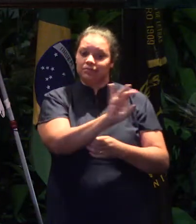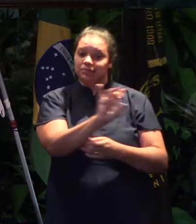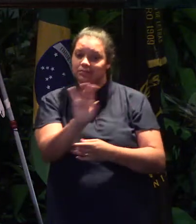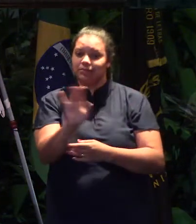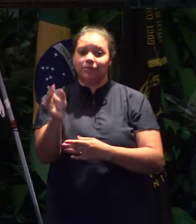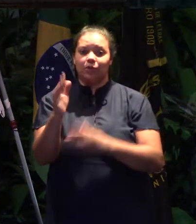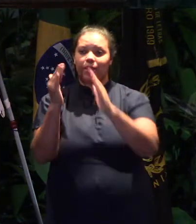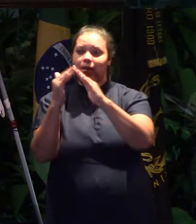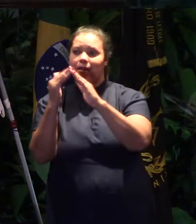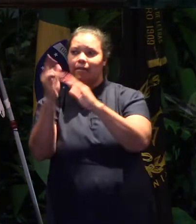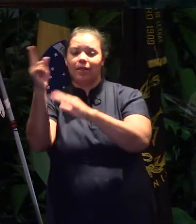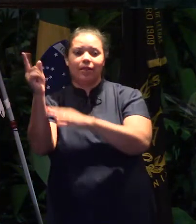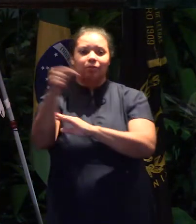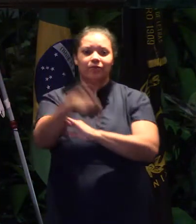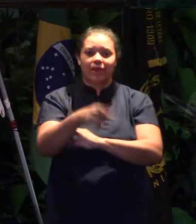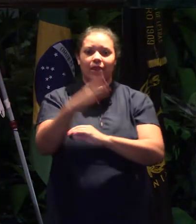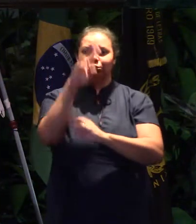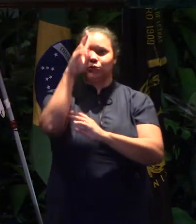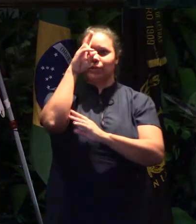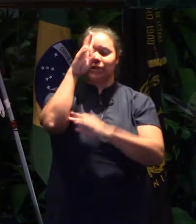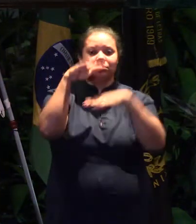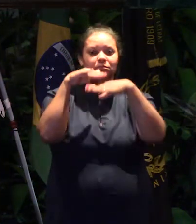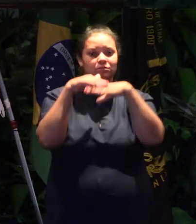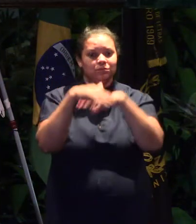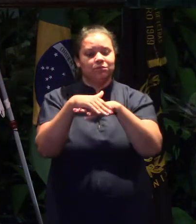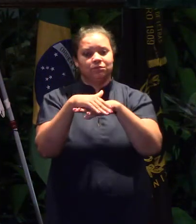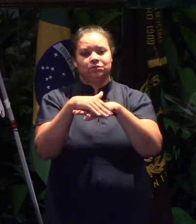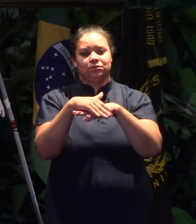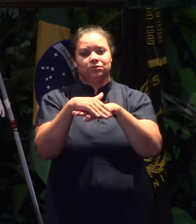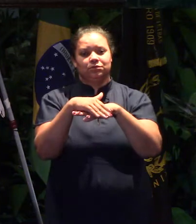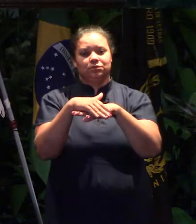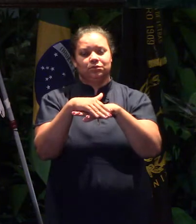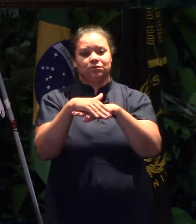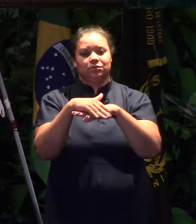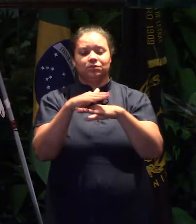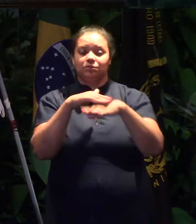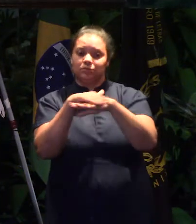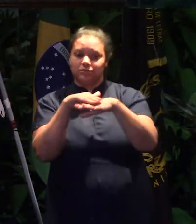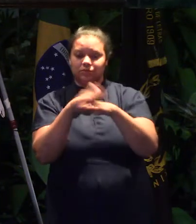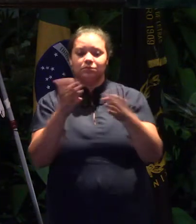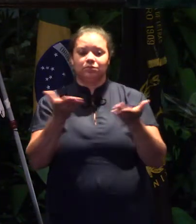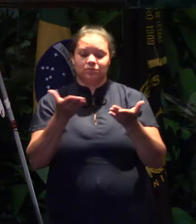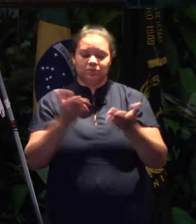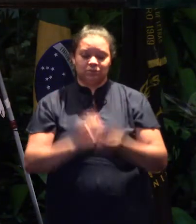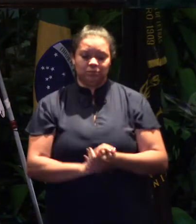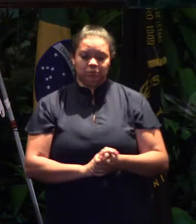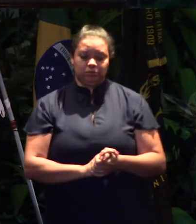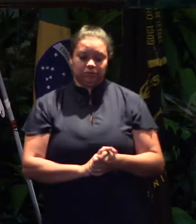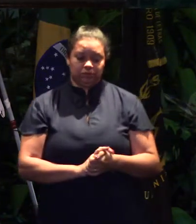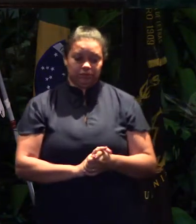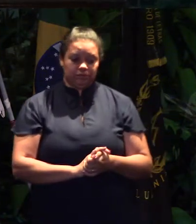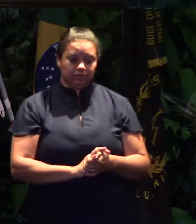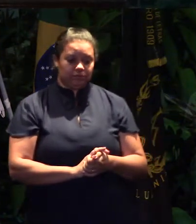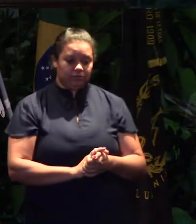saído de casa essa segunda-feira à noite para a gente fazer essa conversa aqui. Então, é o